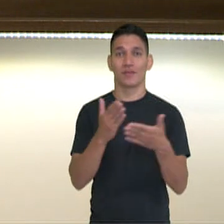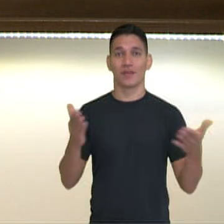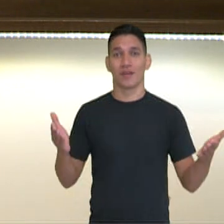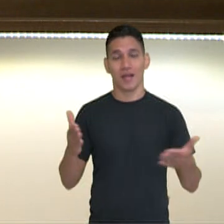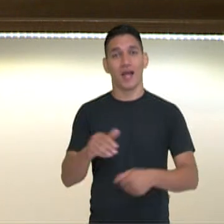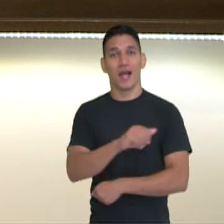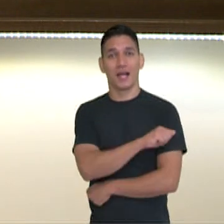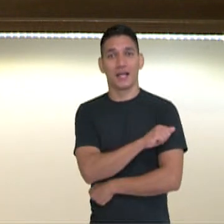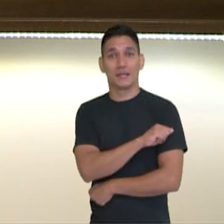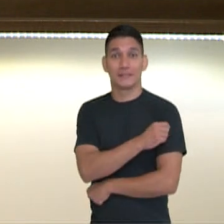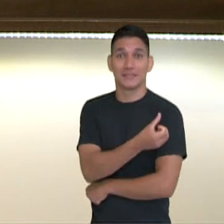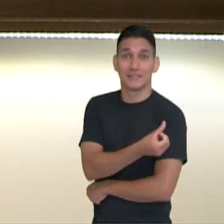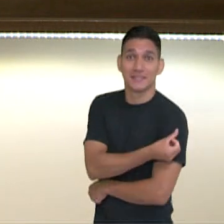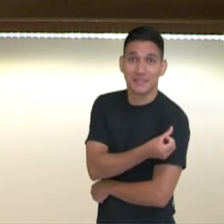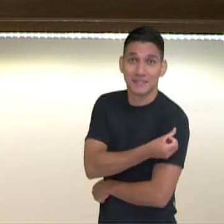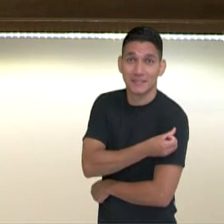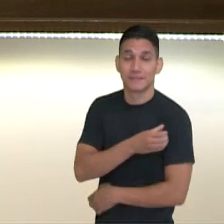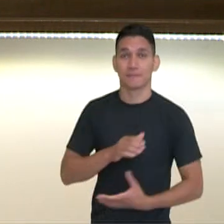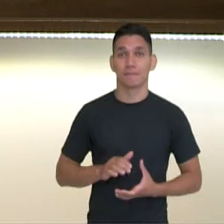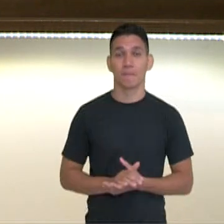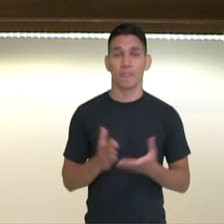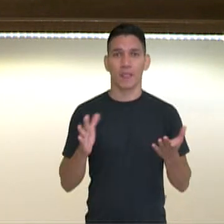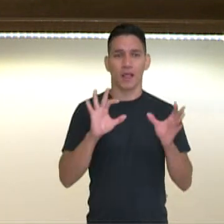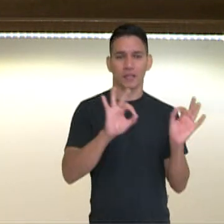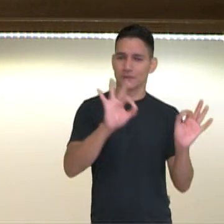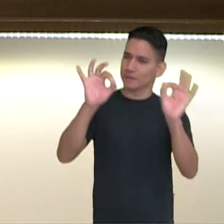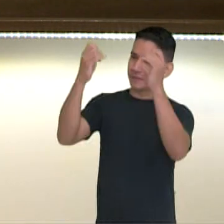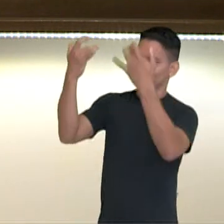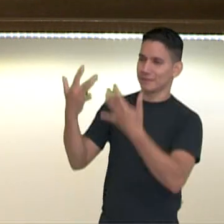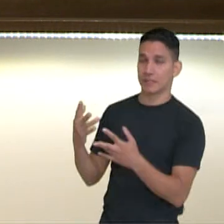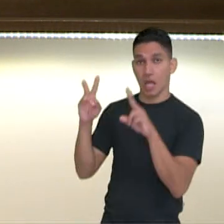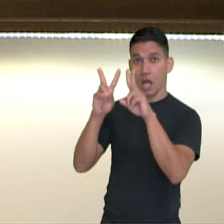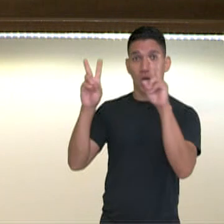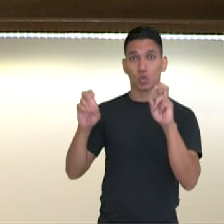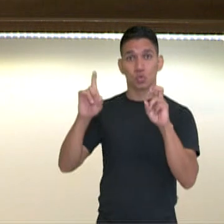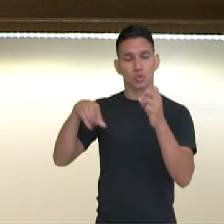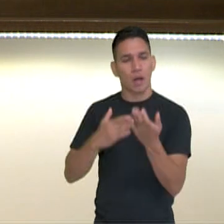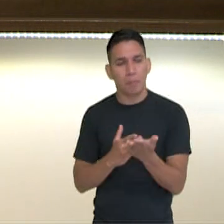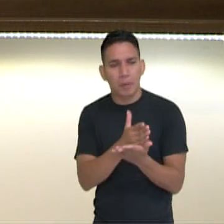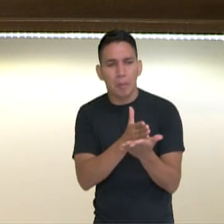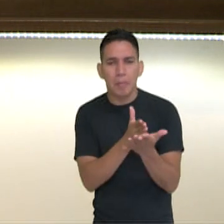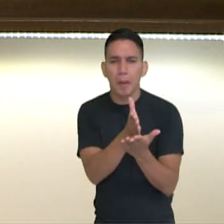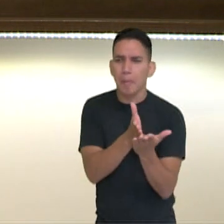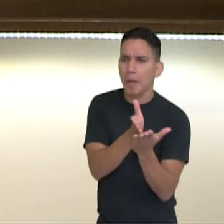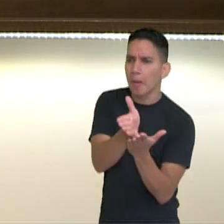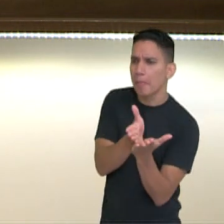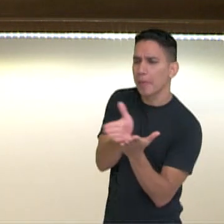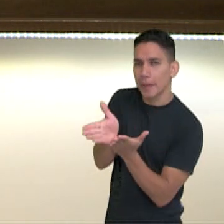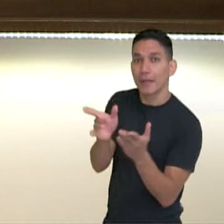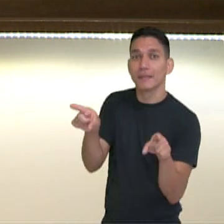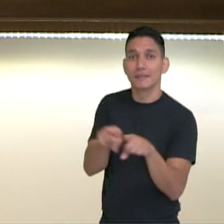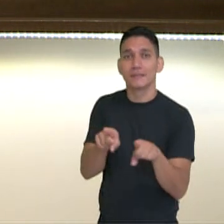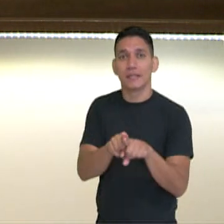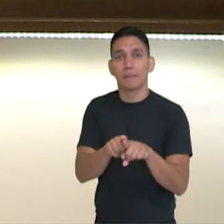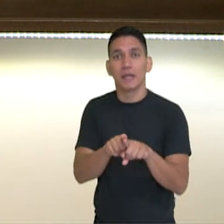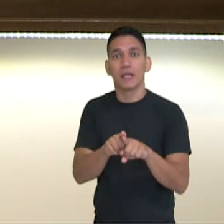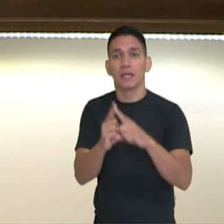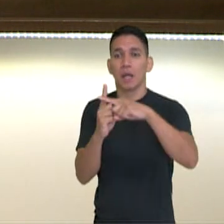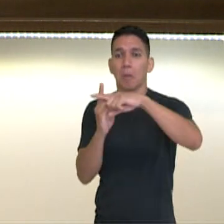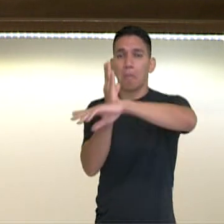Olá, estudantes do 6º ano. Neste vídeo vamos falar sobre orientação, escala